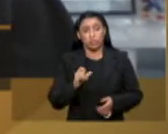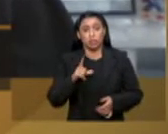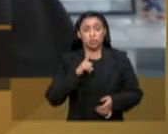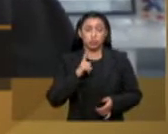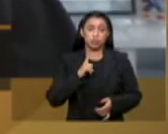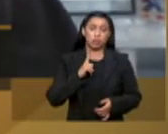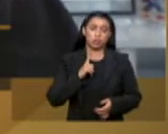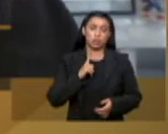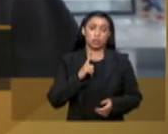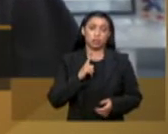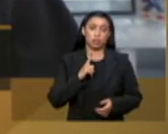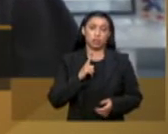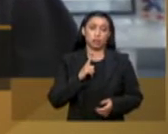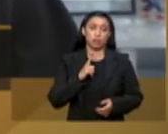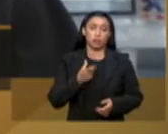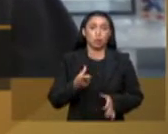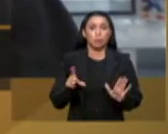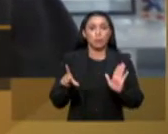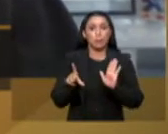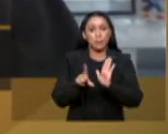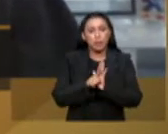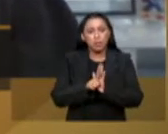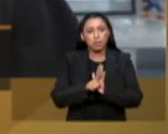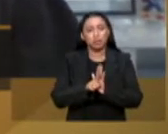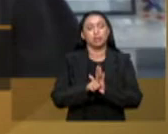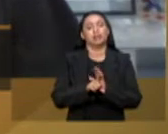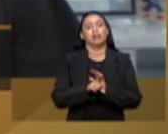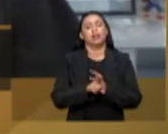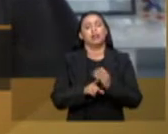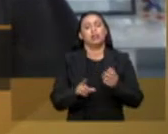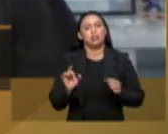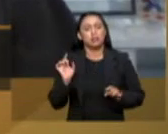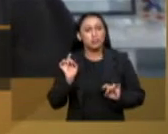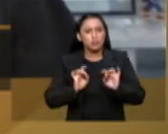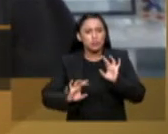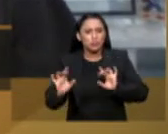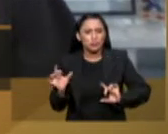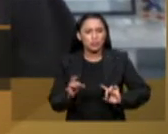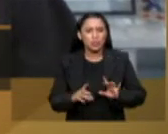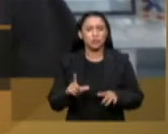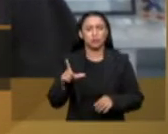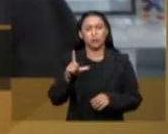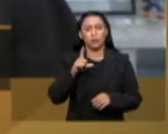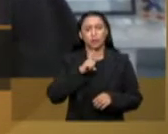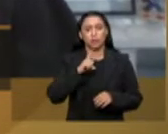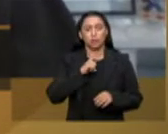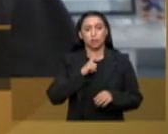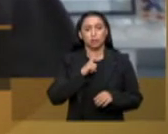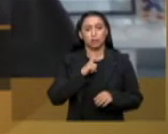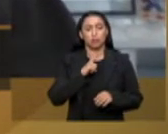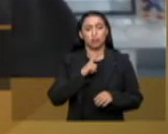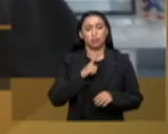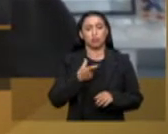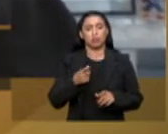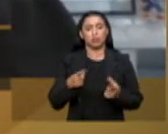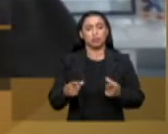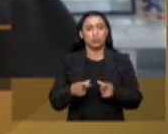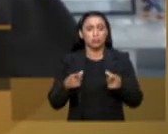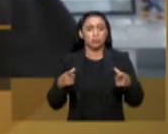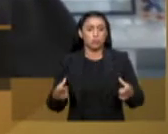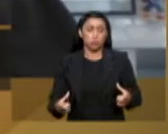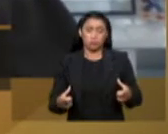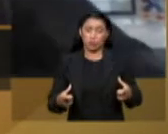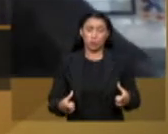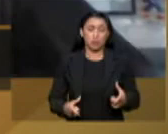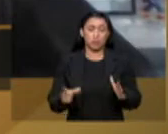uso de uma mera lei ordinária para se alargar o rol que entendemos ser taxativo, não é